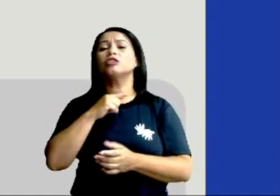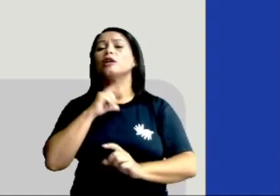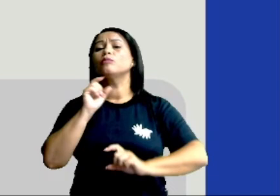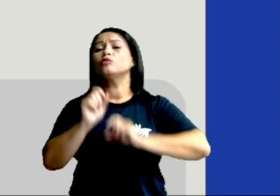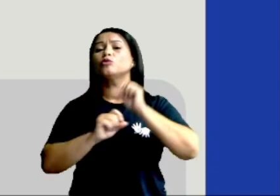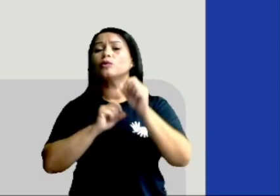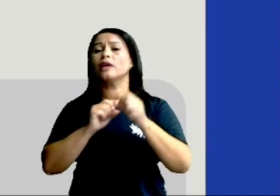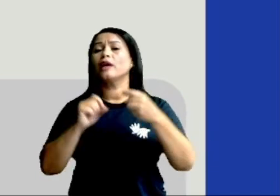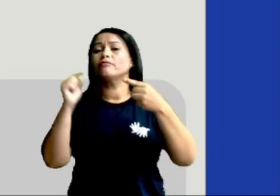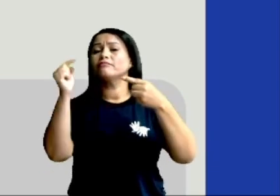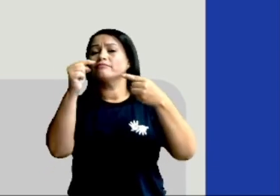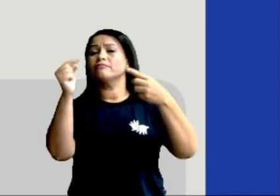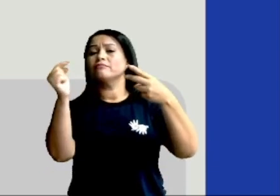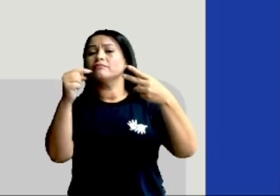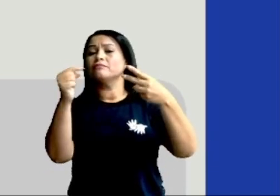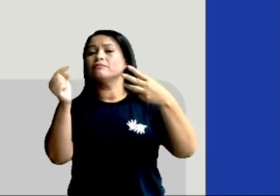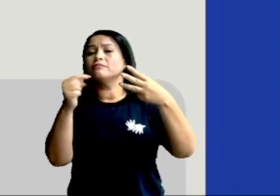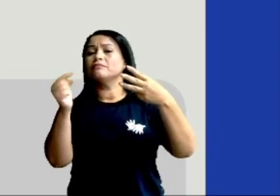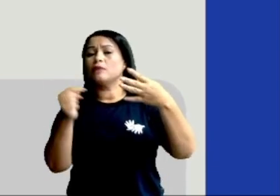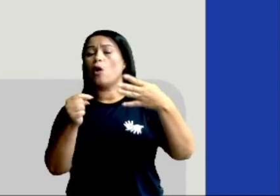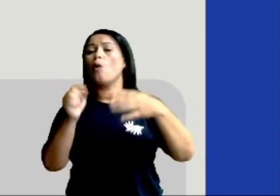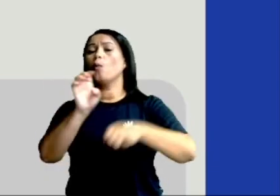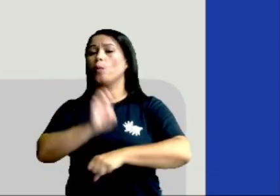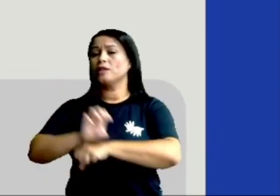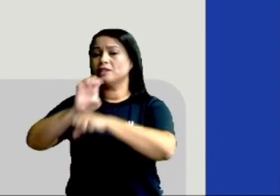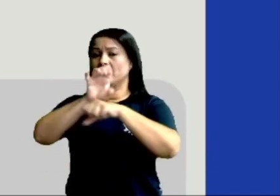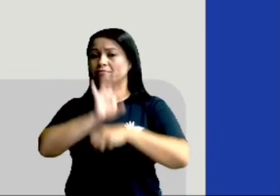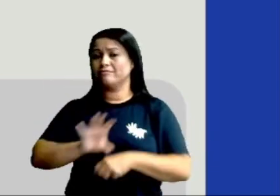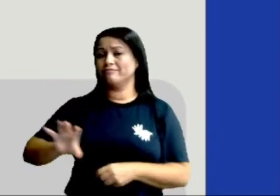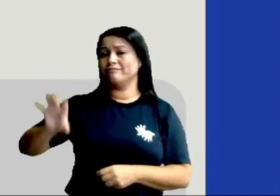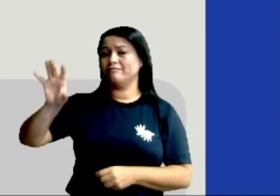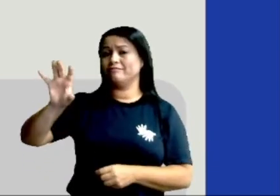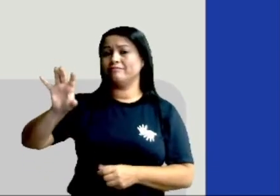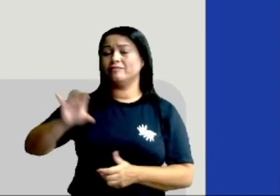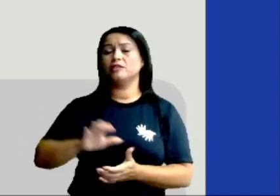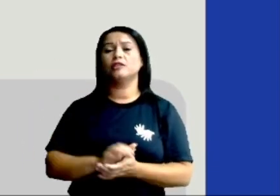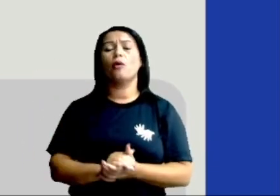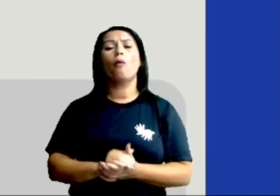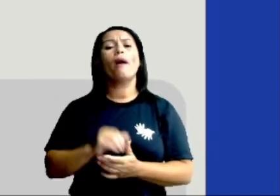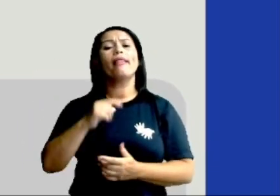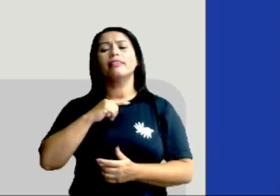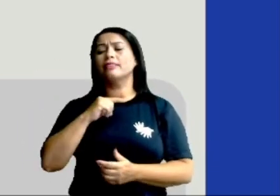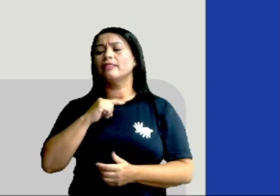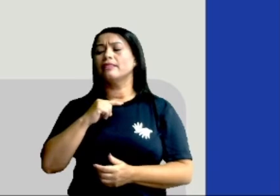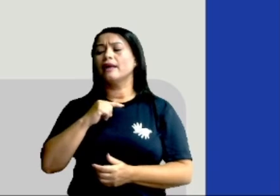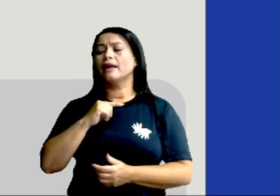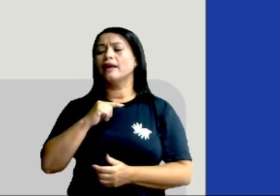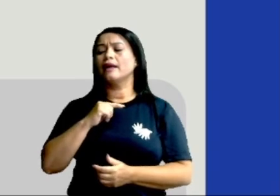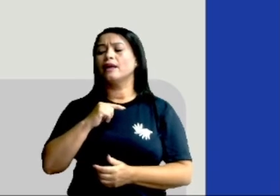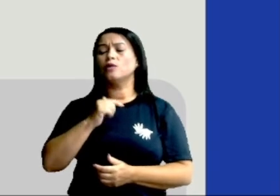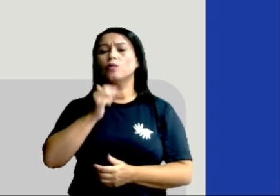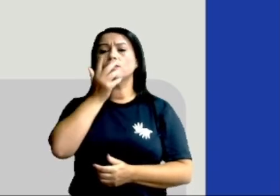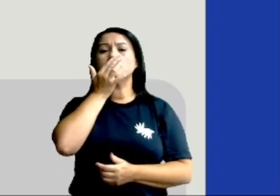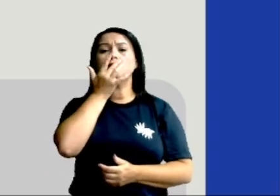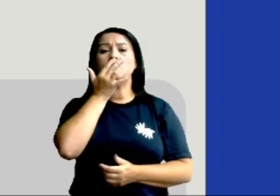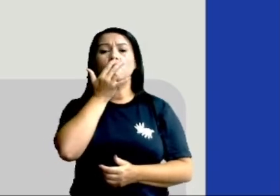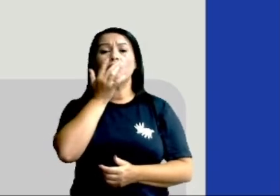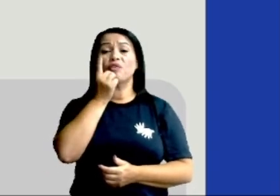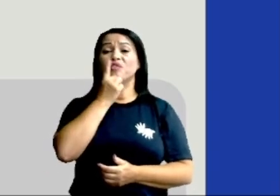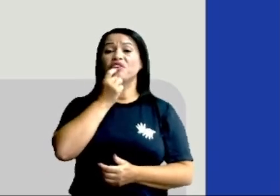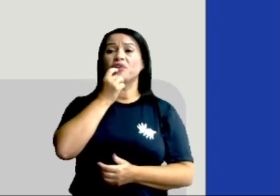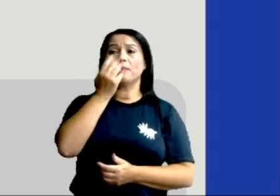tem 4 estados nessa região. Esse espaço aí que está pintado de